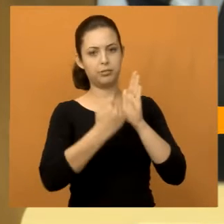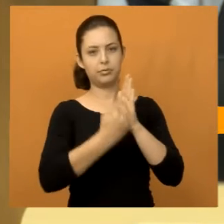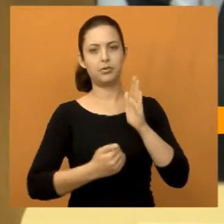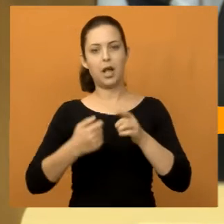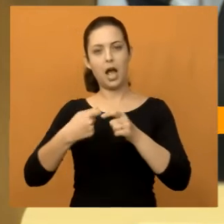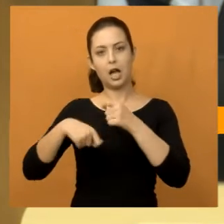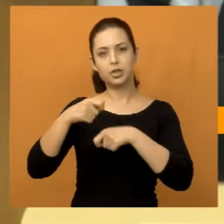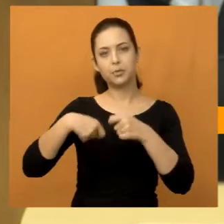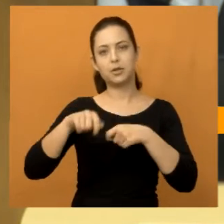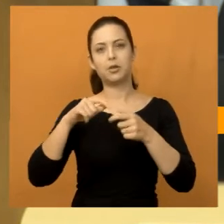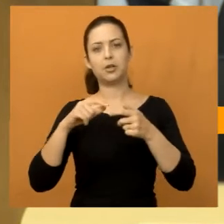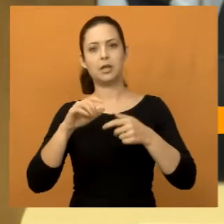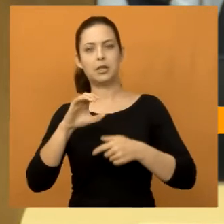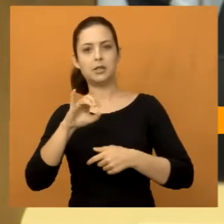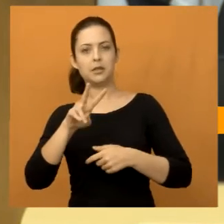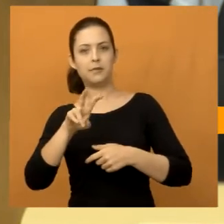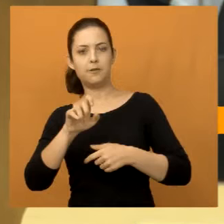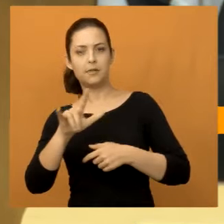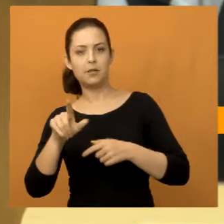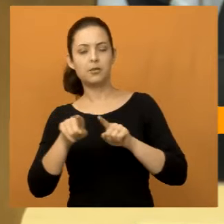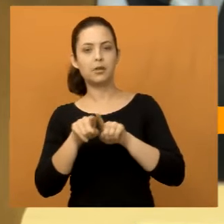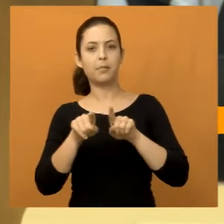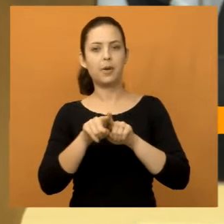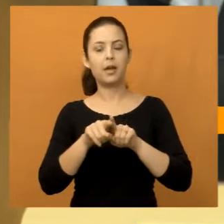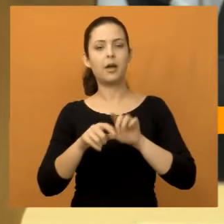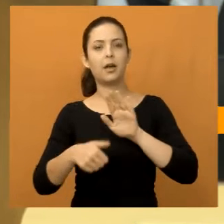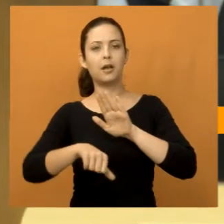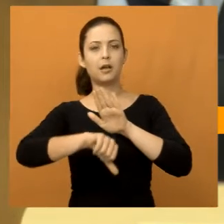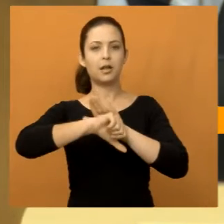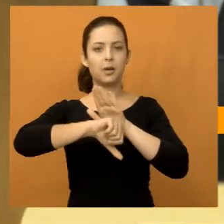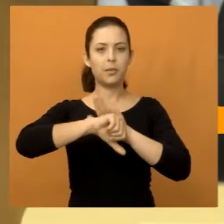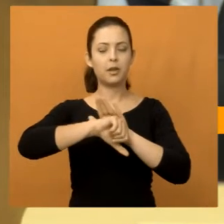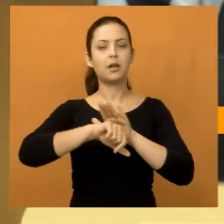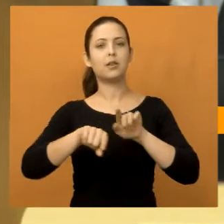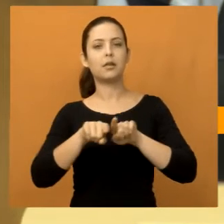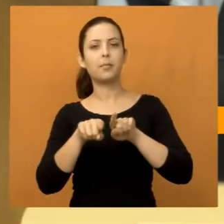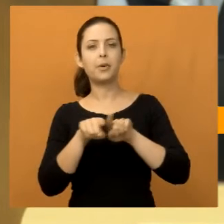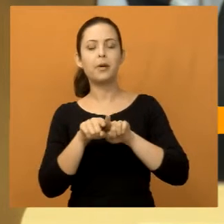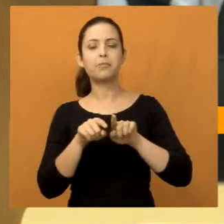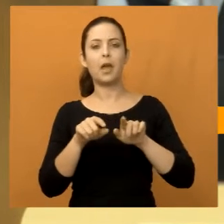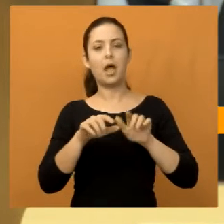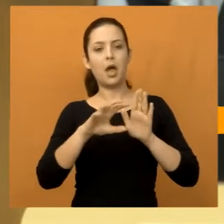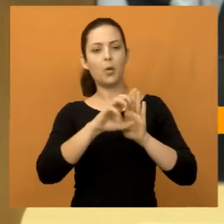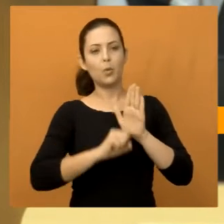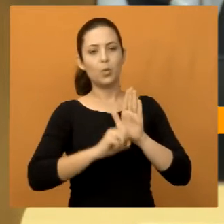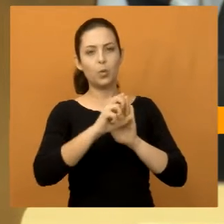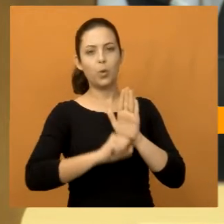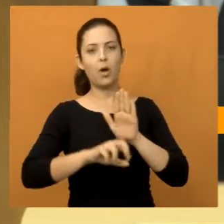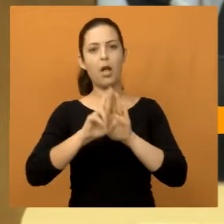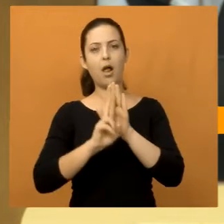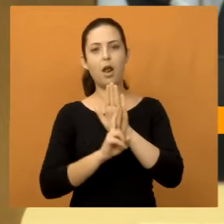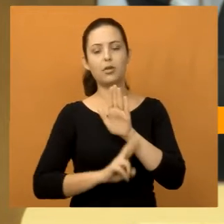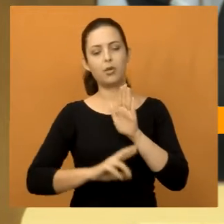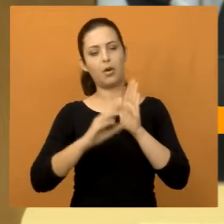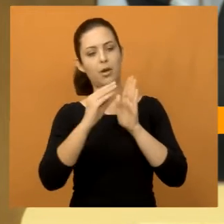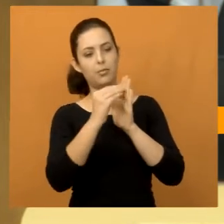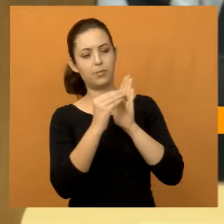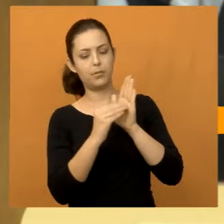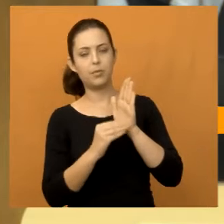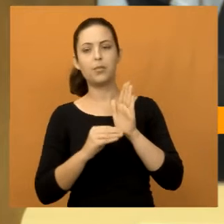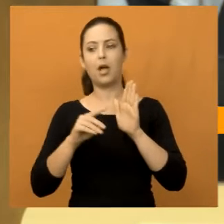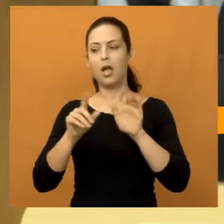administrativa, civil e criminal, e determina a extração e encaminhamento desse relatório a todas as